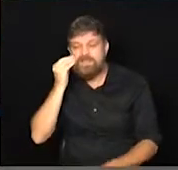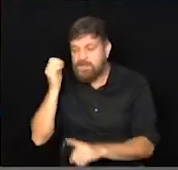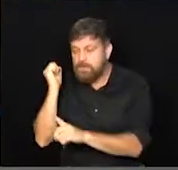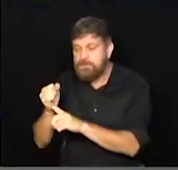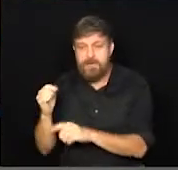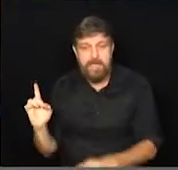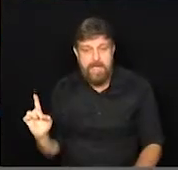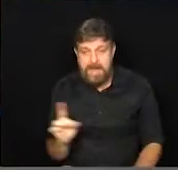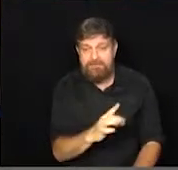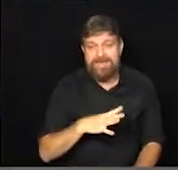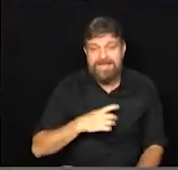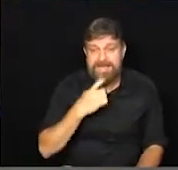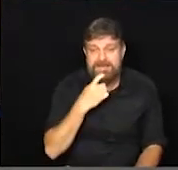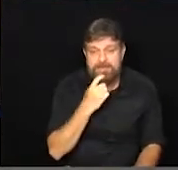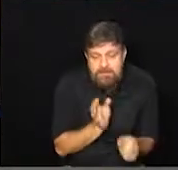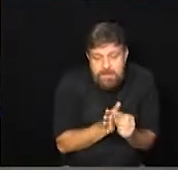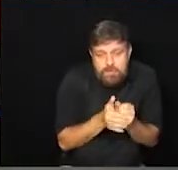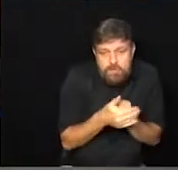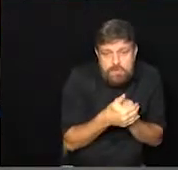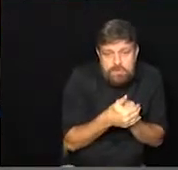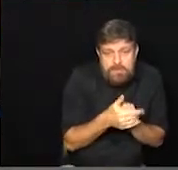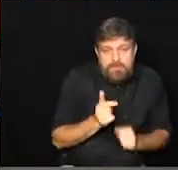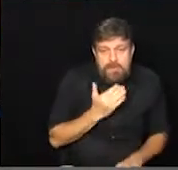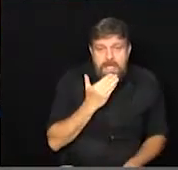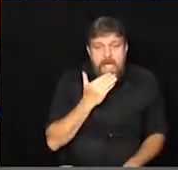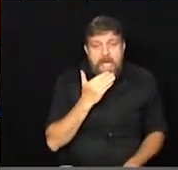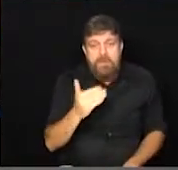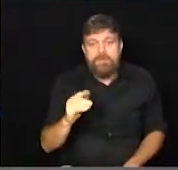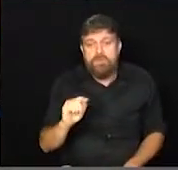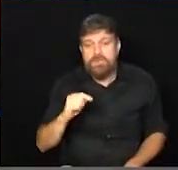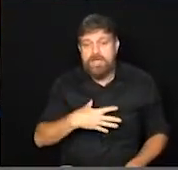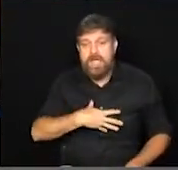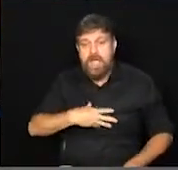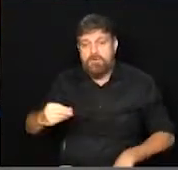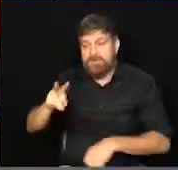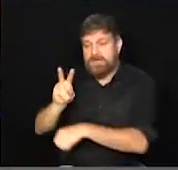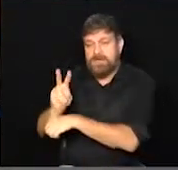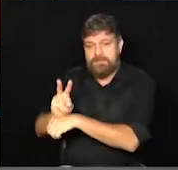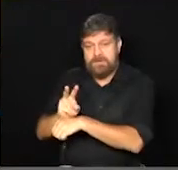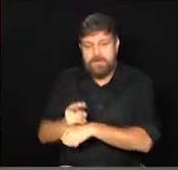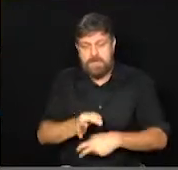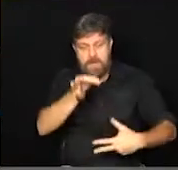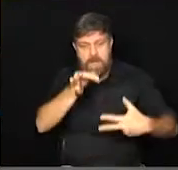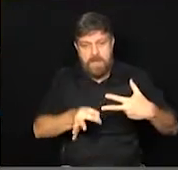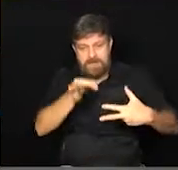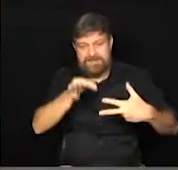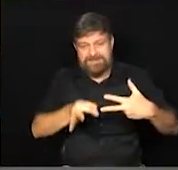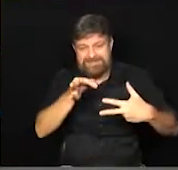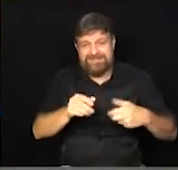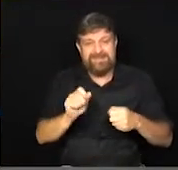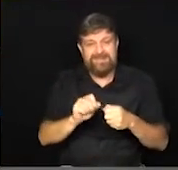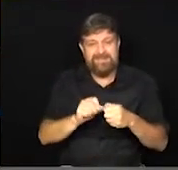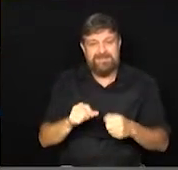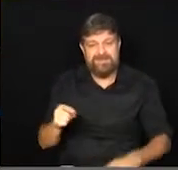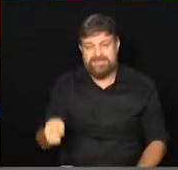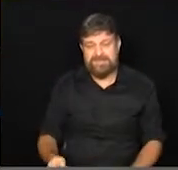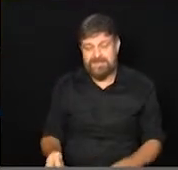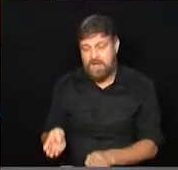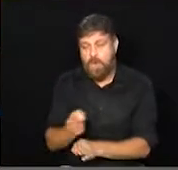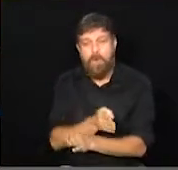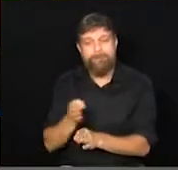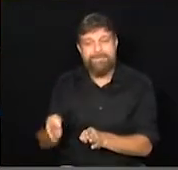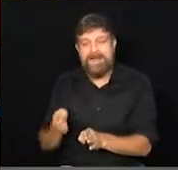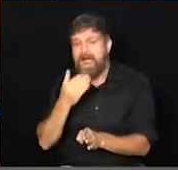escondida em Campinas. Mas ele entrou com um pedido de guarda dos filhos, e a Justiça deu a guarda compartilhada dos filhos com ela,